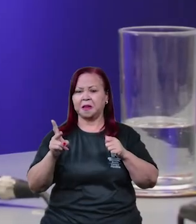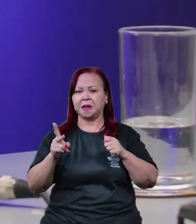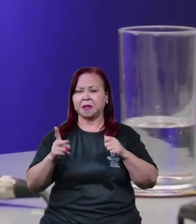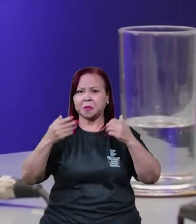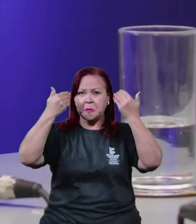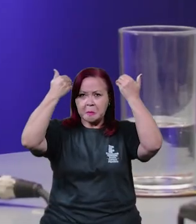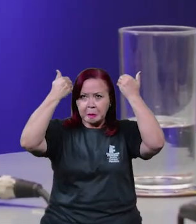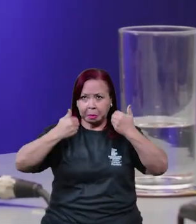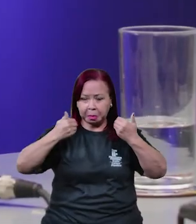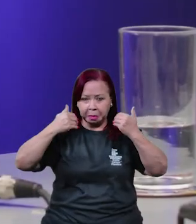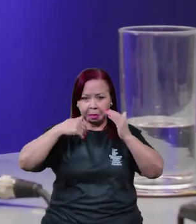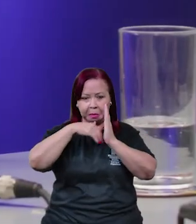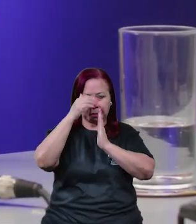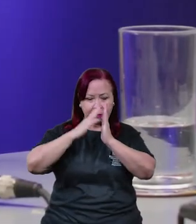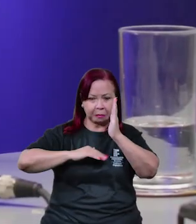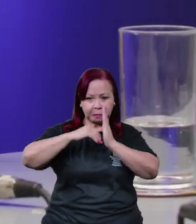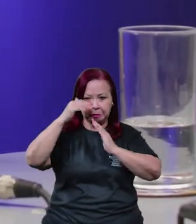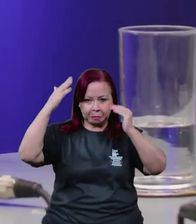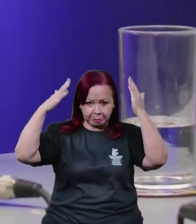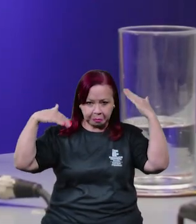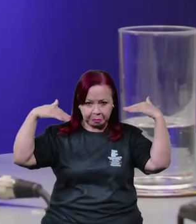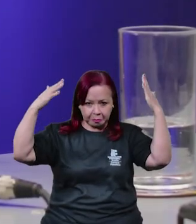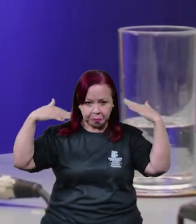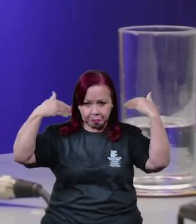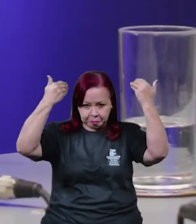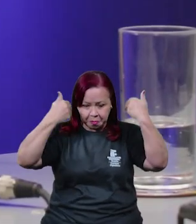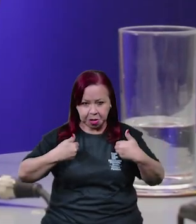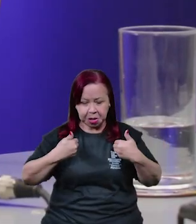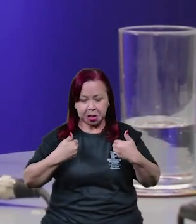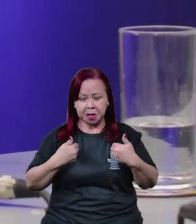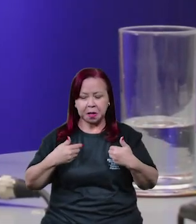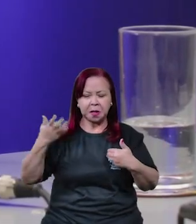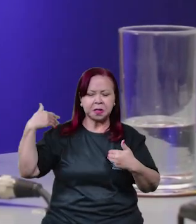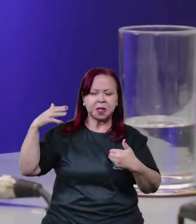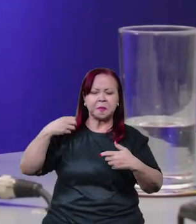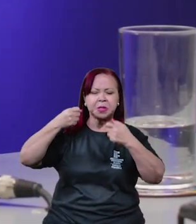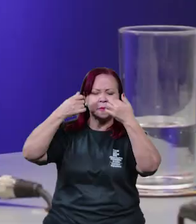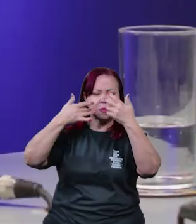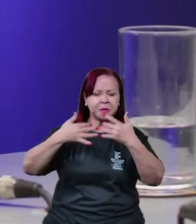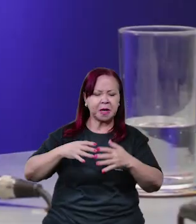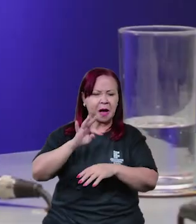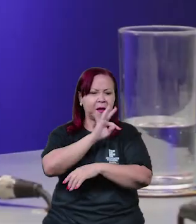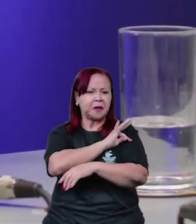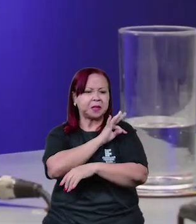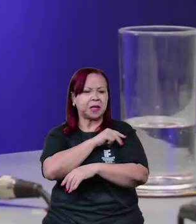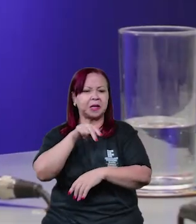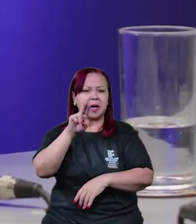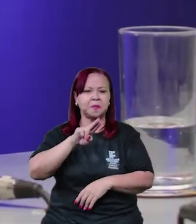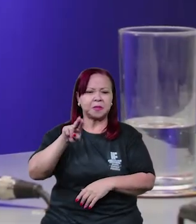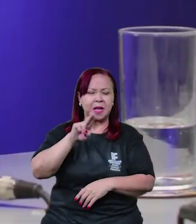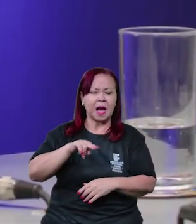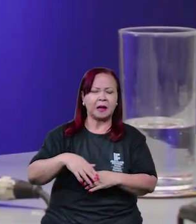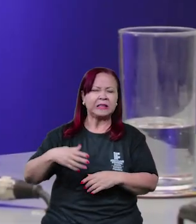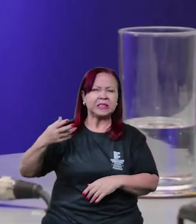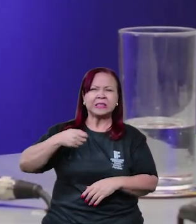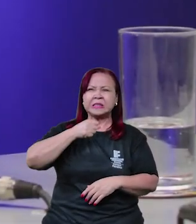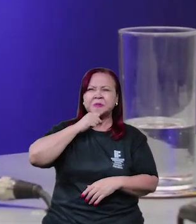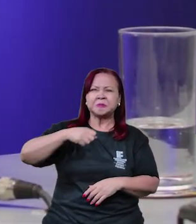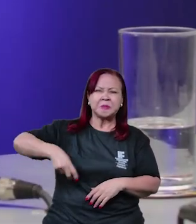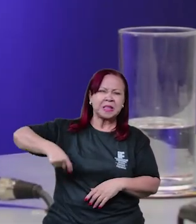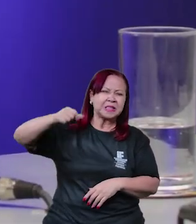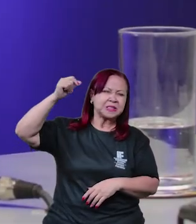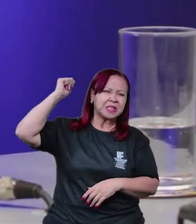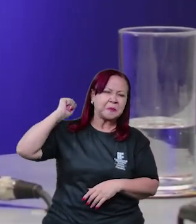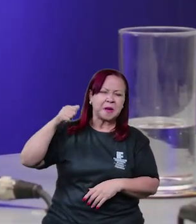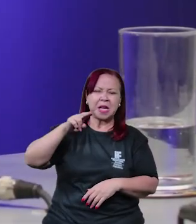cabelo alisado. Antigamente ela ainda me explicava, assim, as técnicas, que era aqueles pente quente, que tinha que